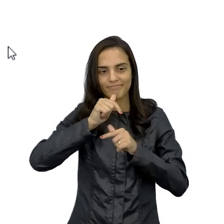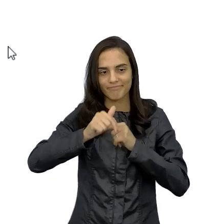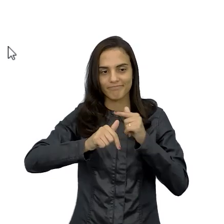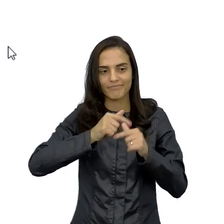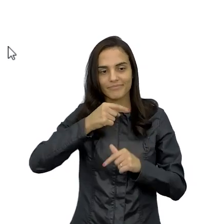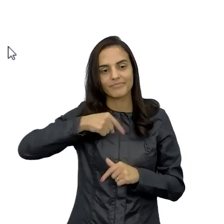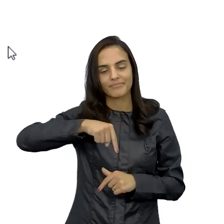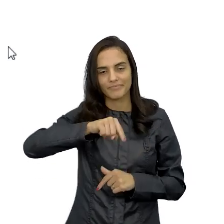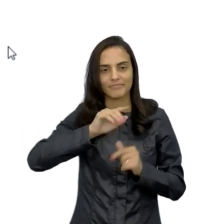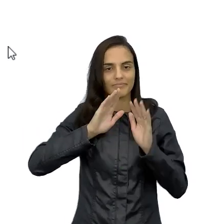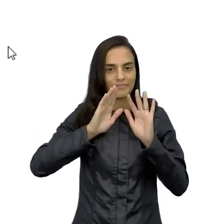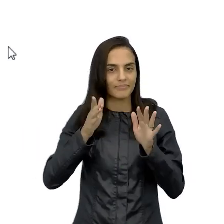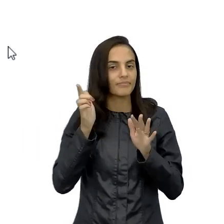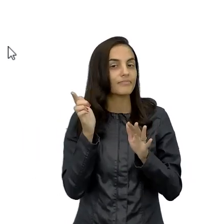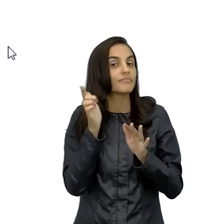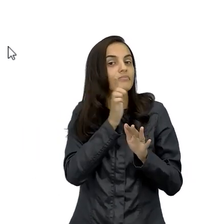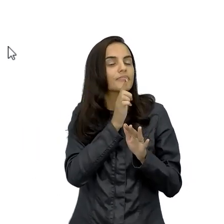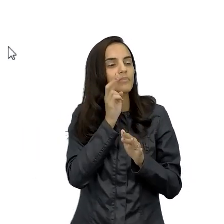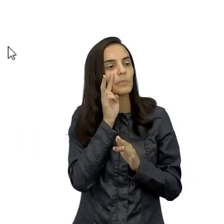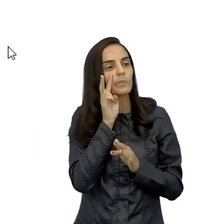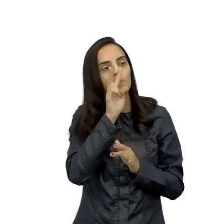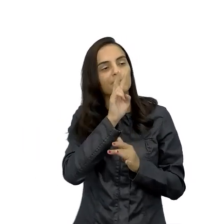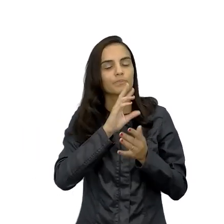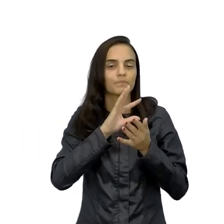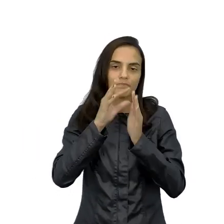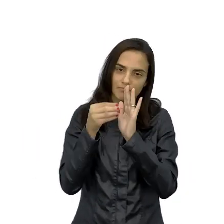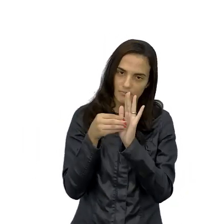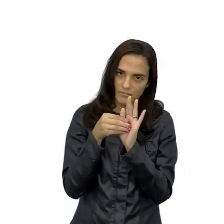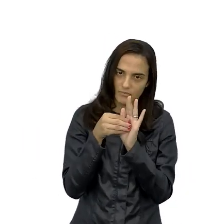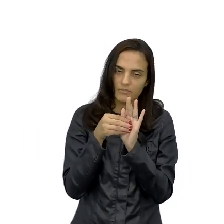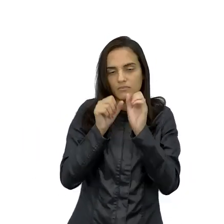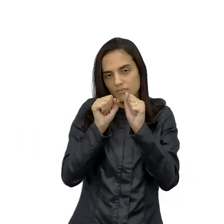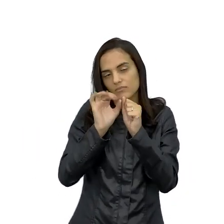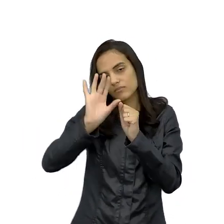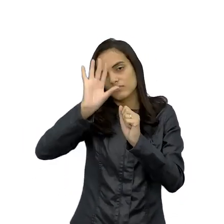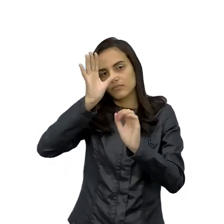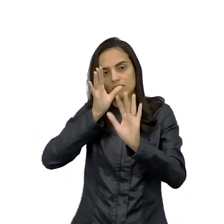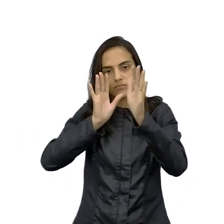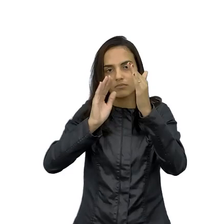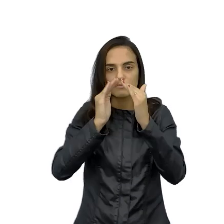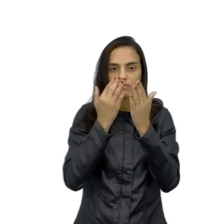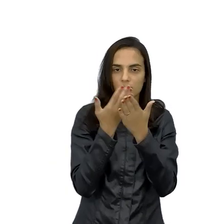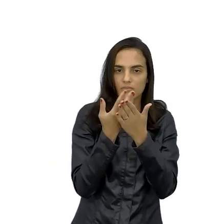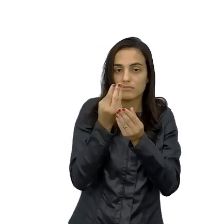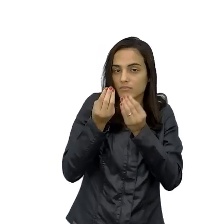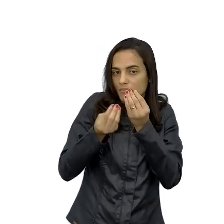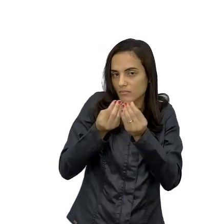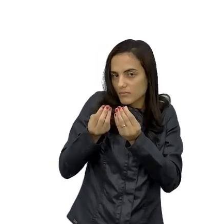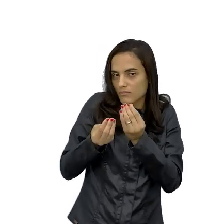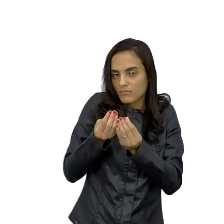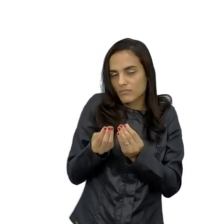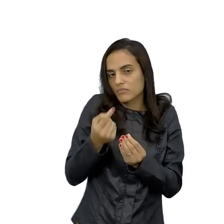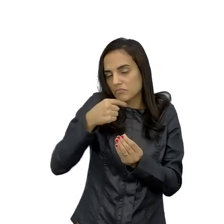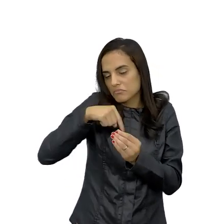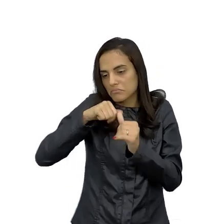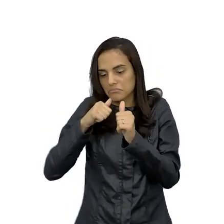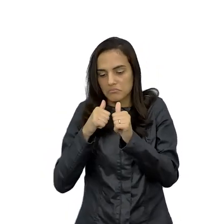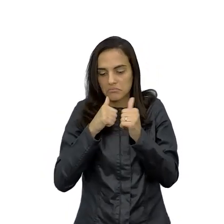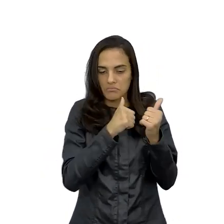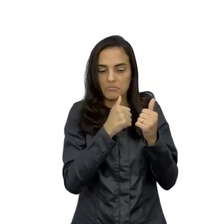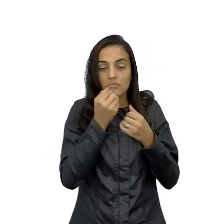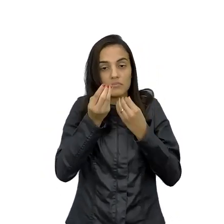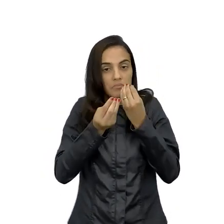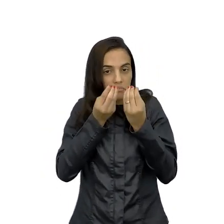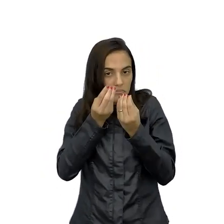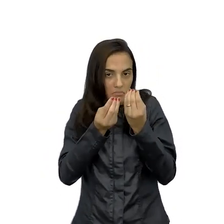a gente já consegue vislumbrar tudo aquilo que vai estar acontecendo na escola, como é que vai ser os nossos acompanhamentos e como